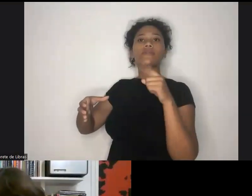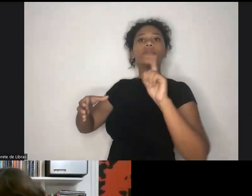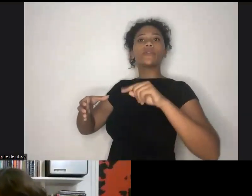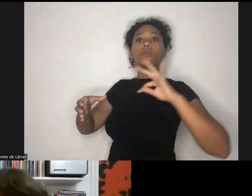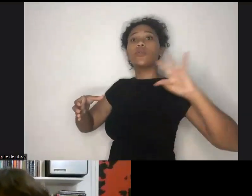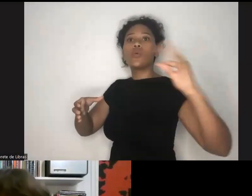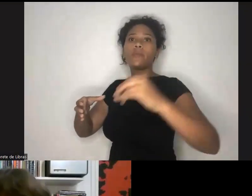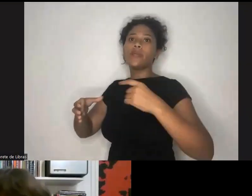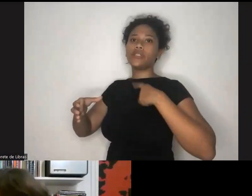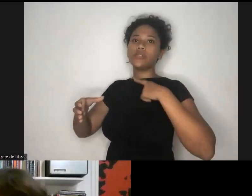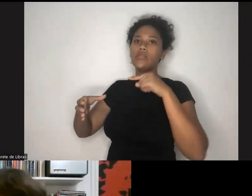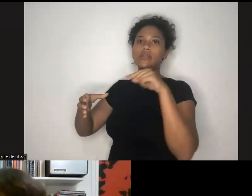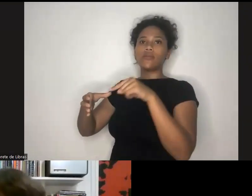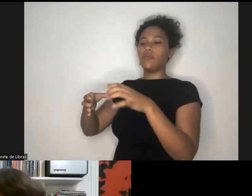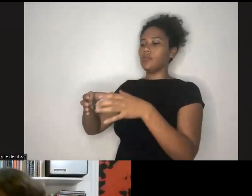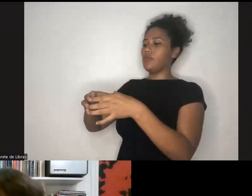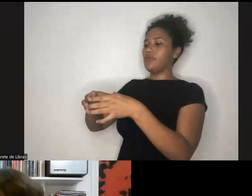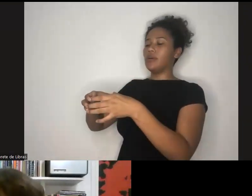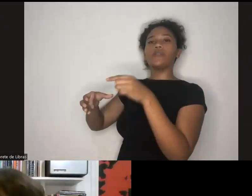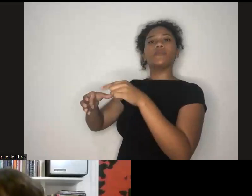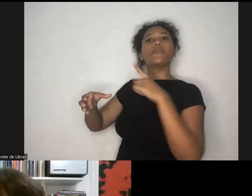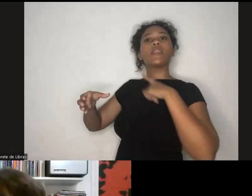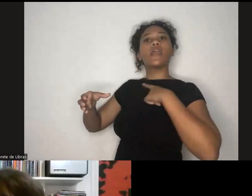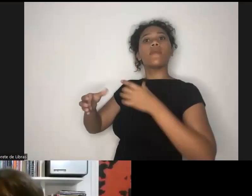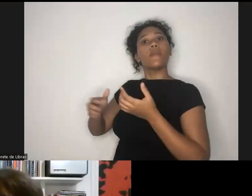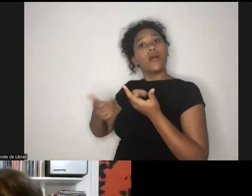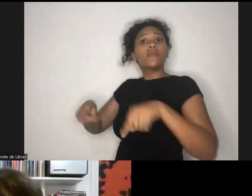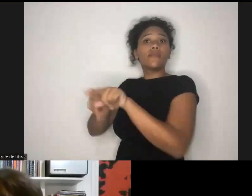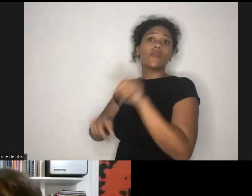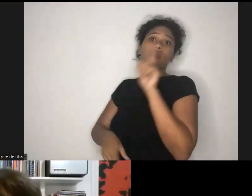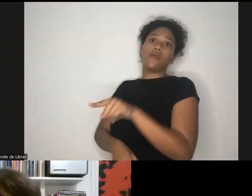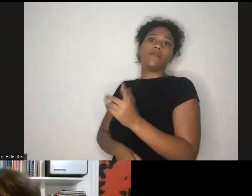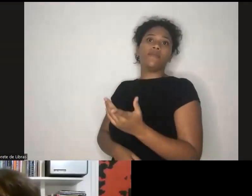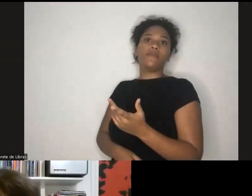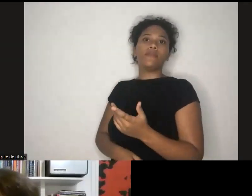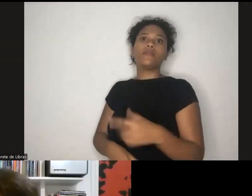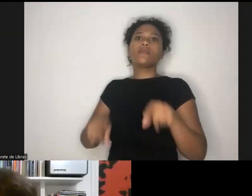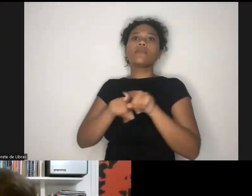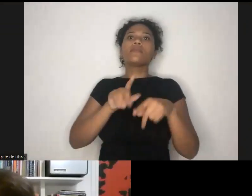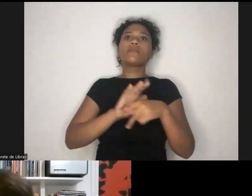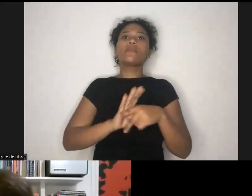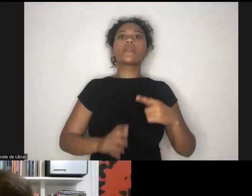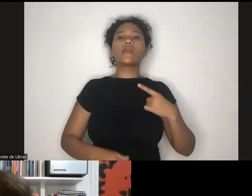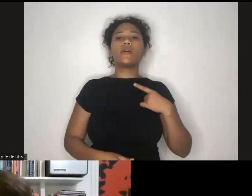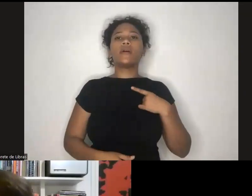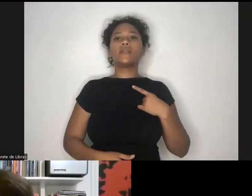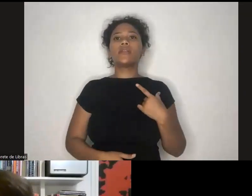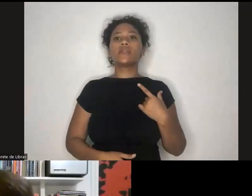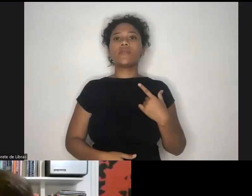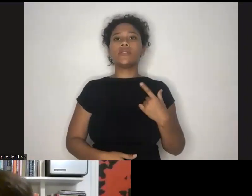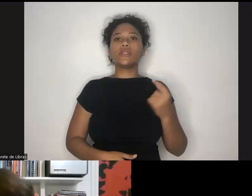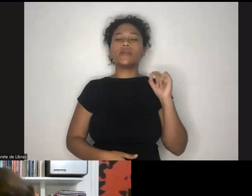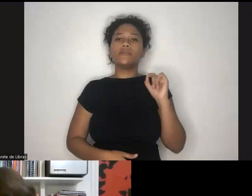ser um pouco autor todo mundo é autor também isso daí é uma uma percepção que eu tive